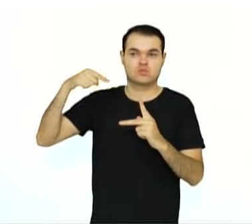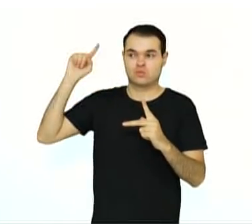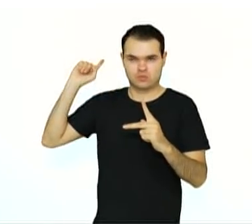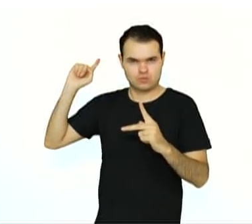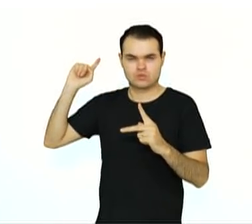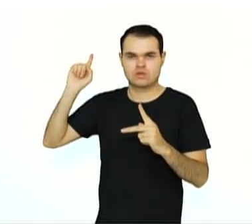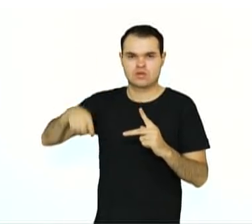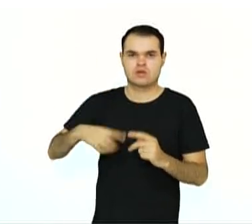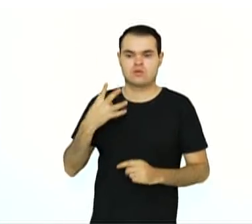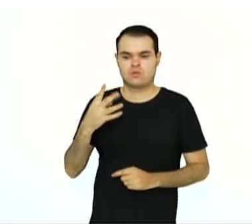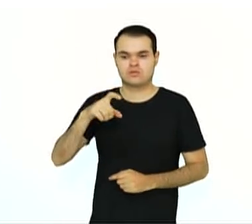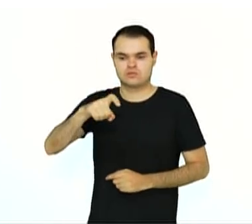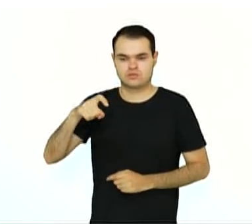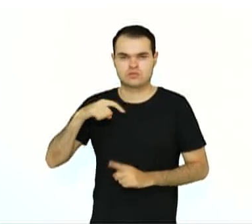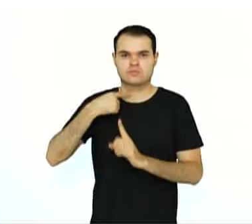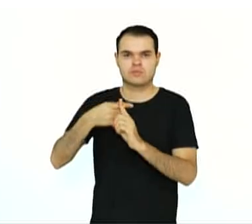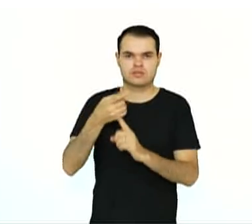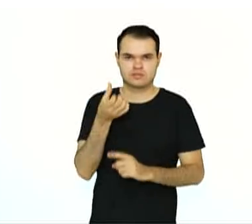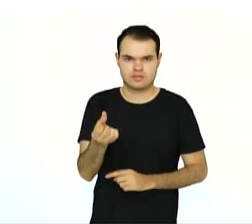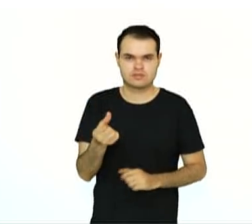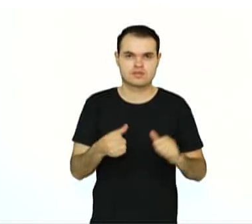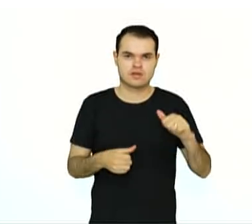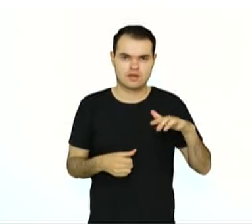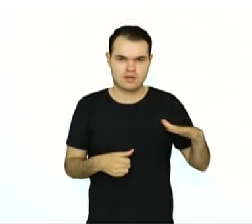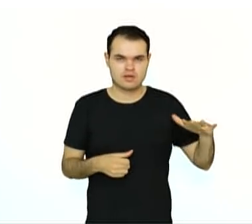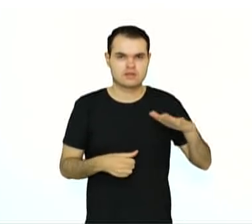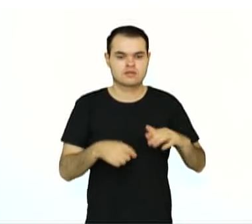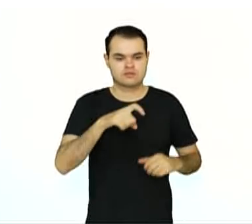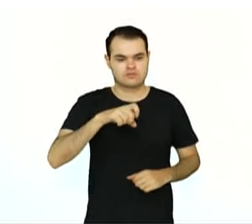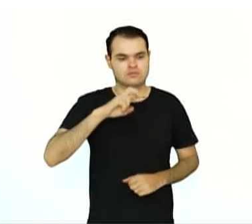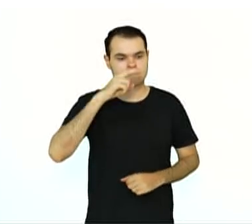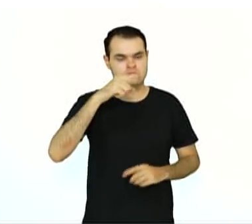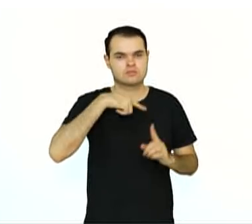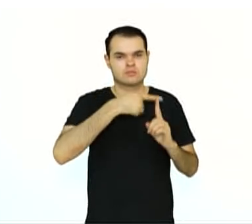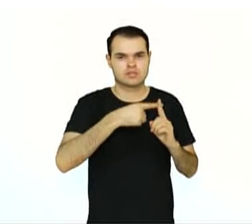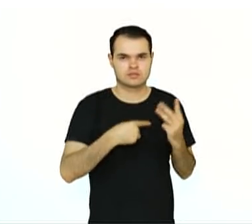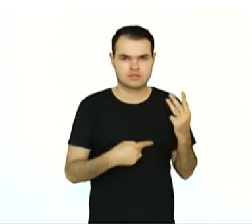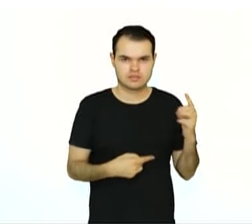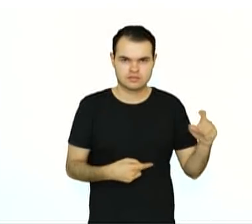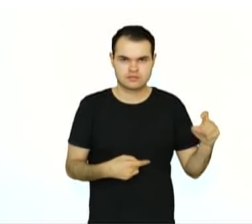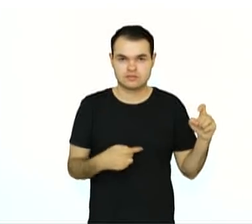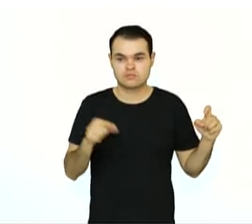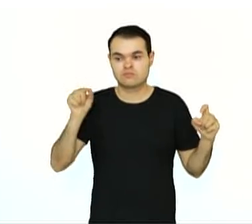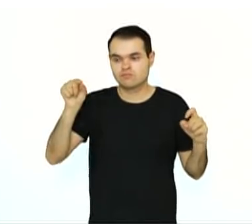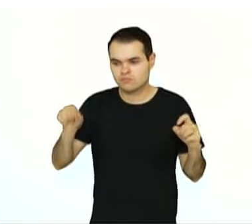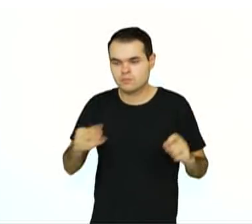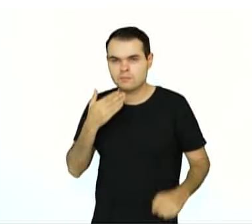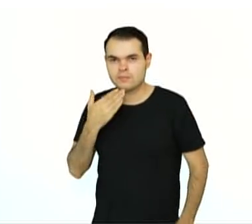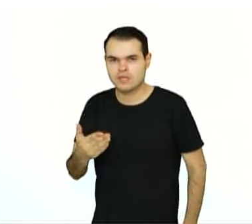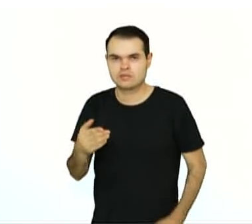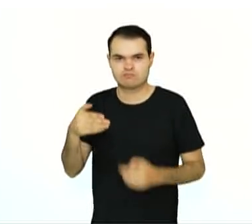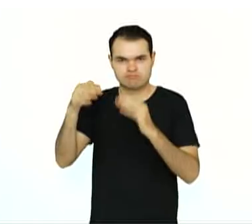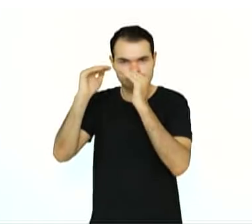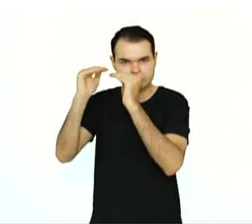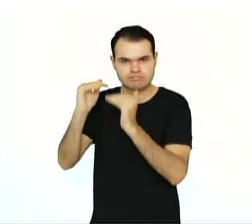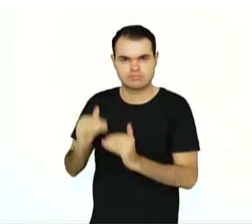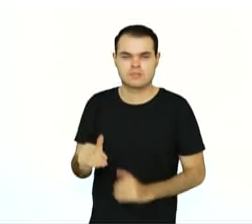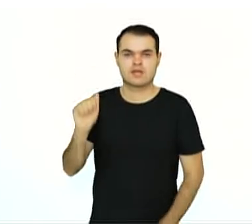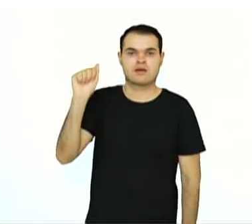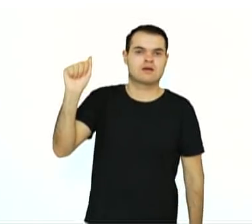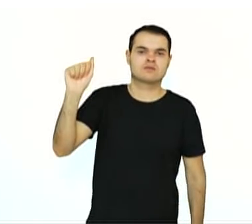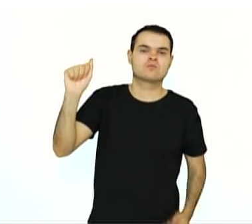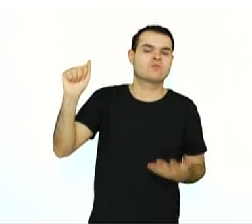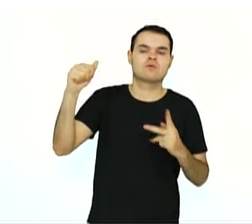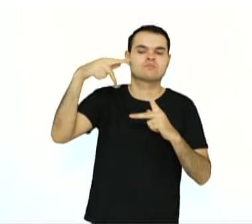seja 4x mais 6 e a área x ao quadrado mais 3x, faço o que se pede. Tá? Letra A. Qual